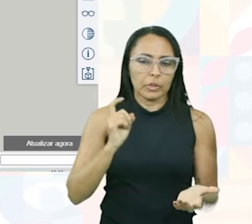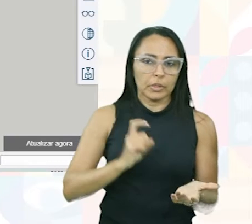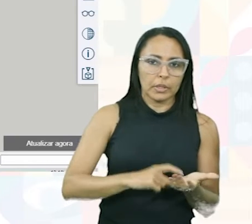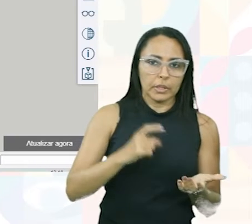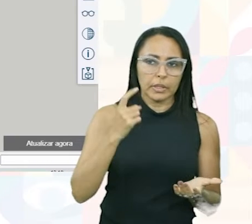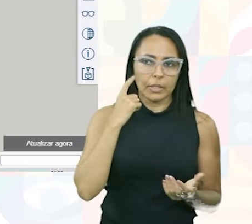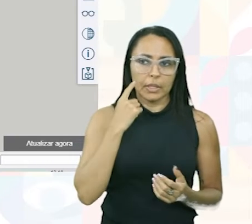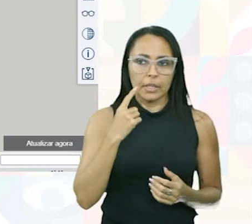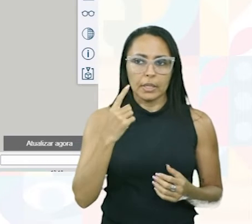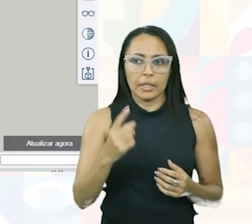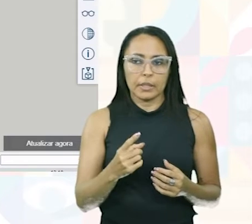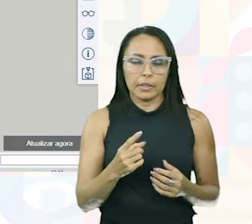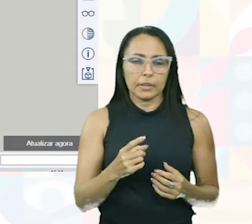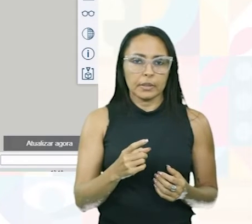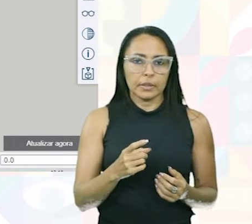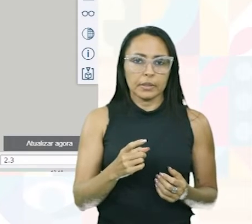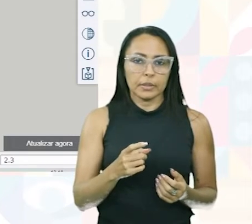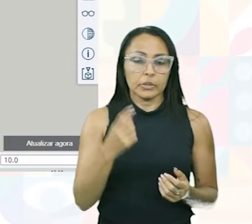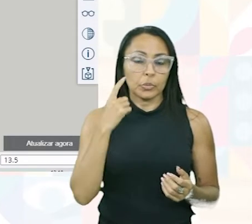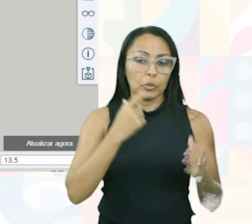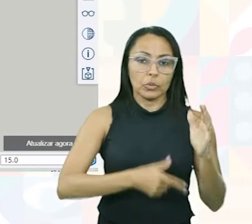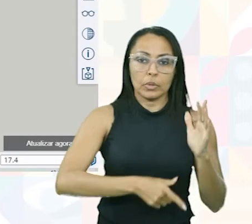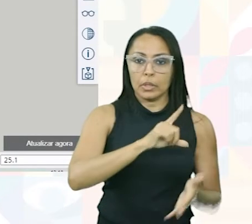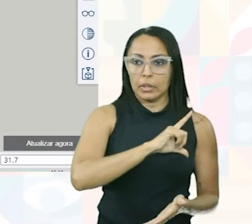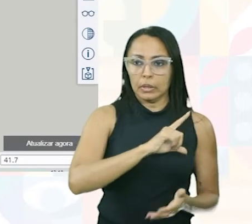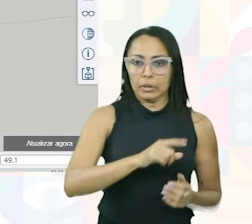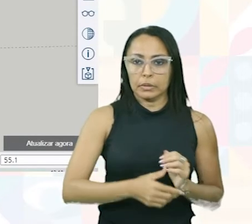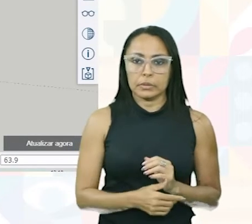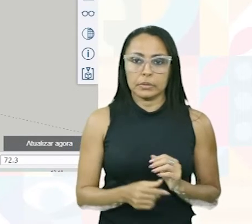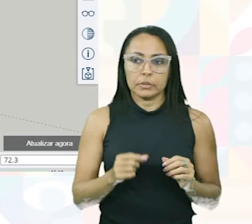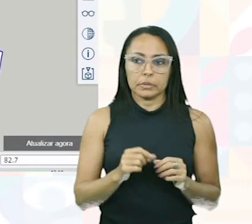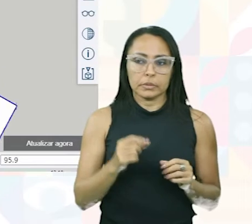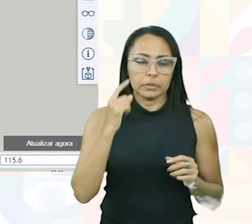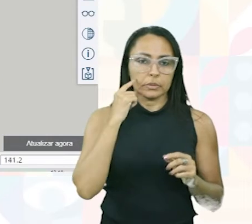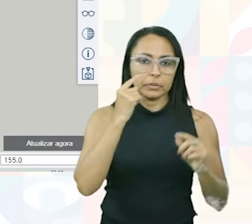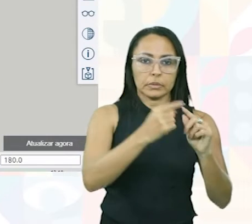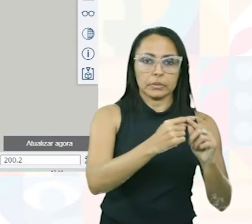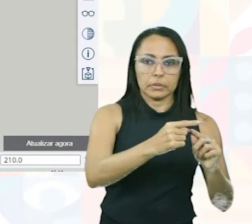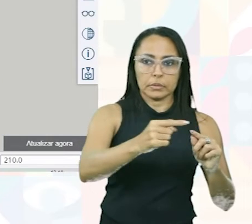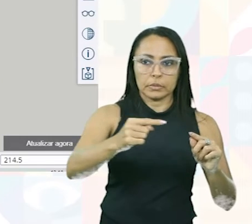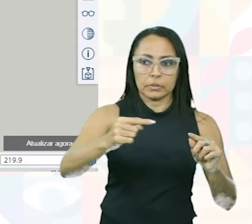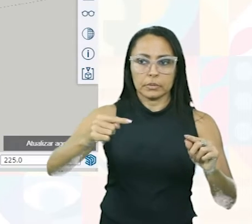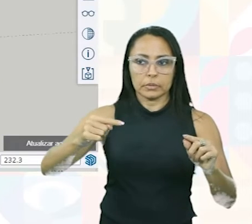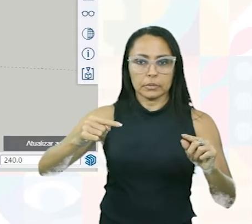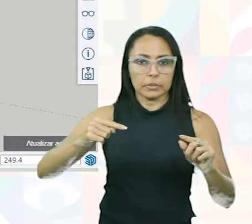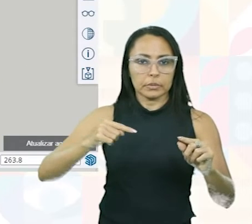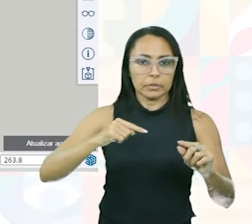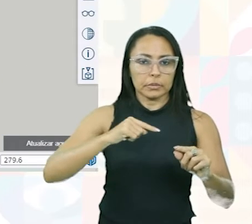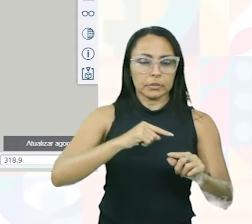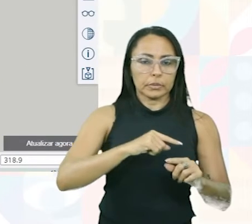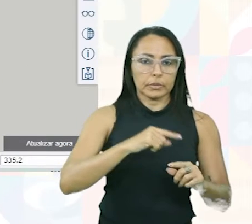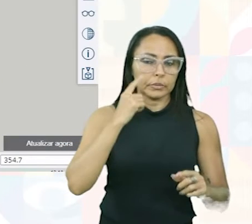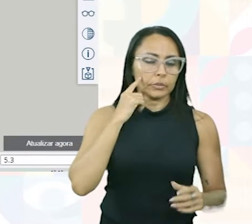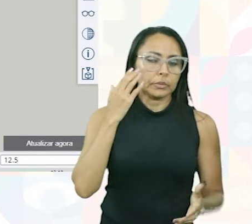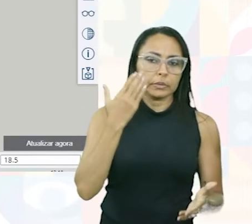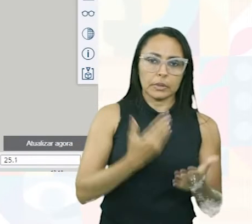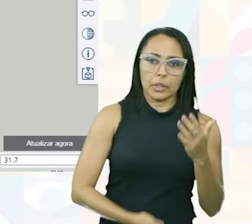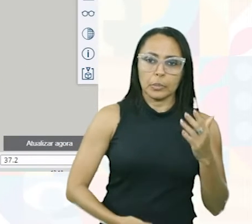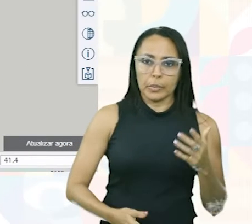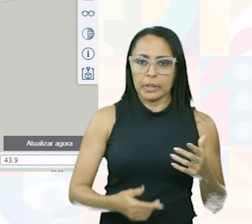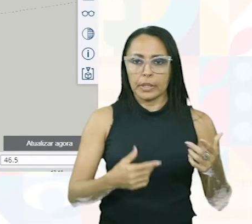nesse outro ponto que a gente tinha feito antes, e aí a gente faz a rotação sem perder, né, as